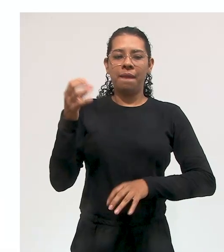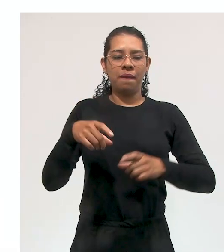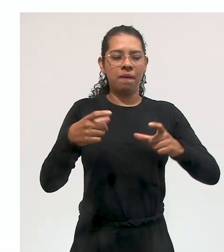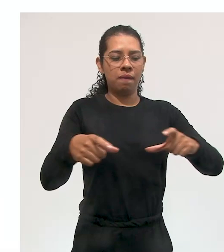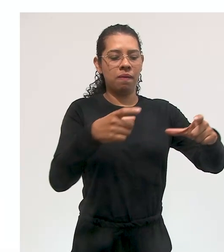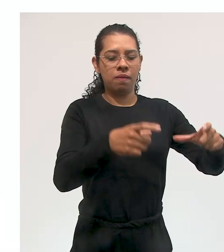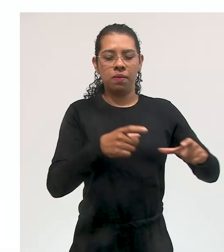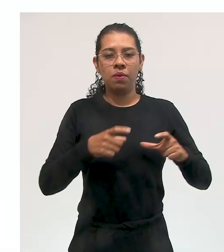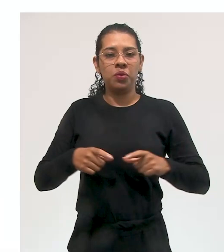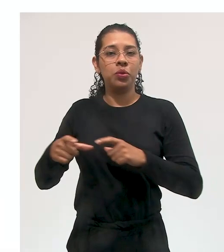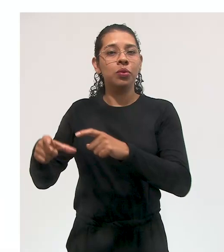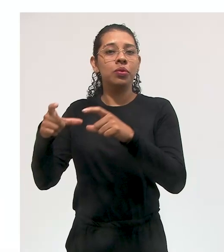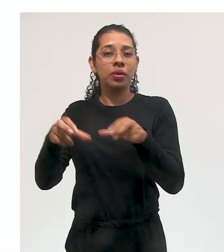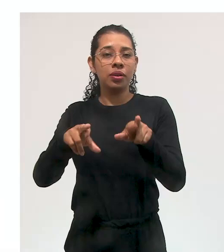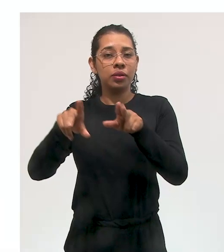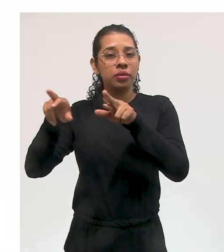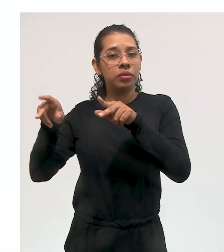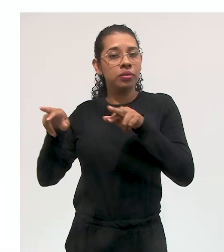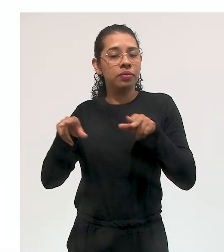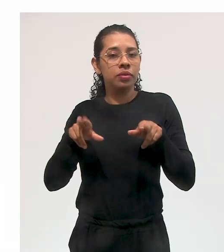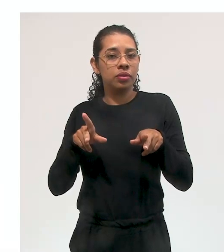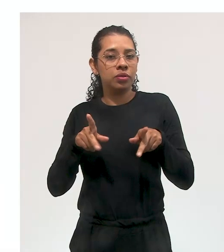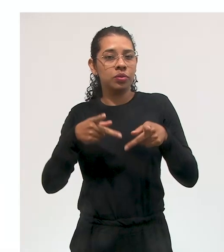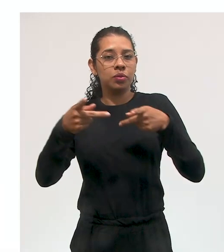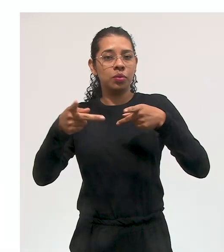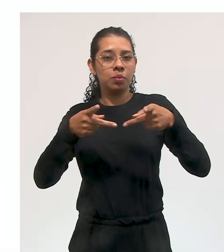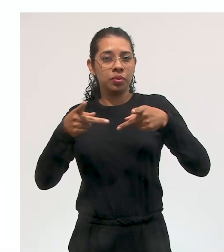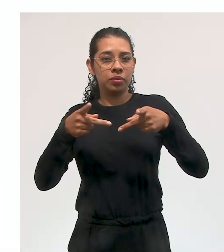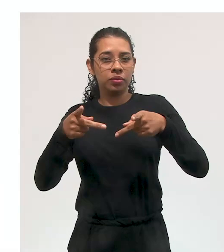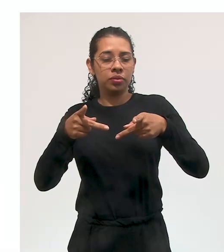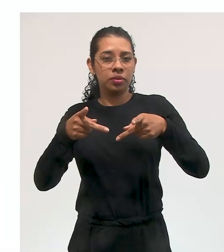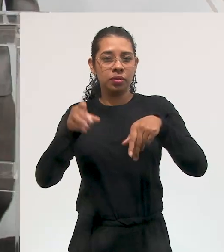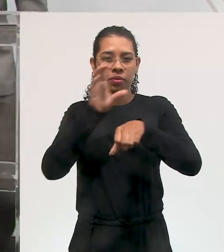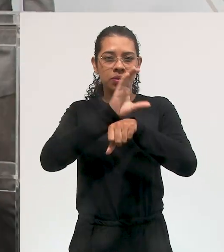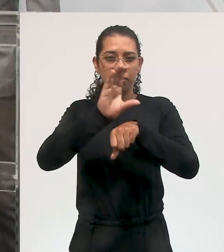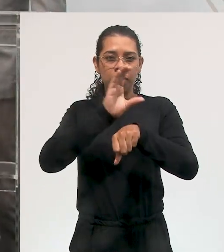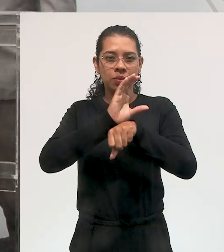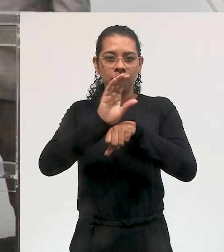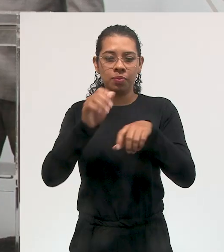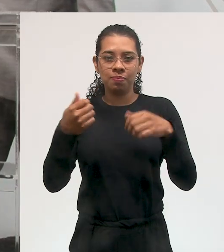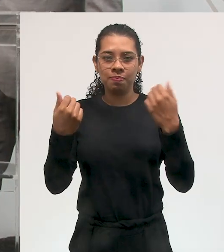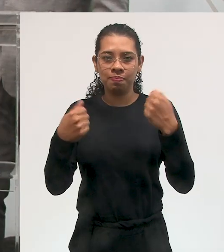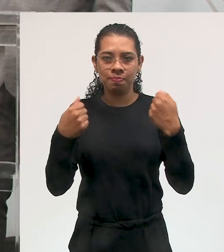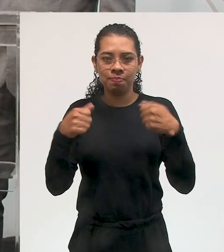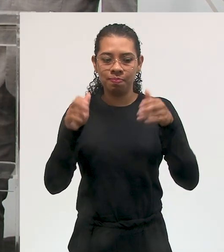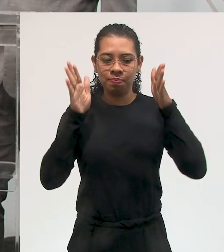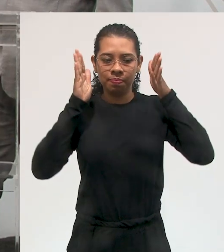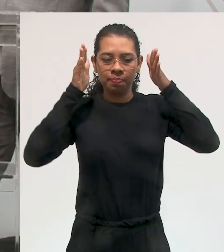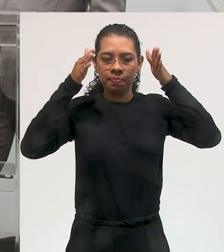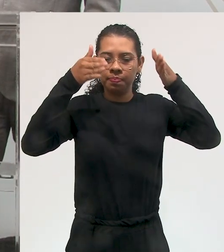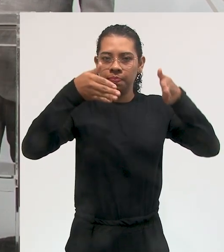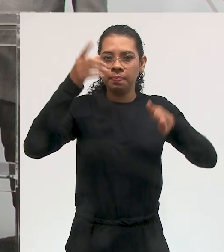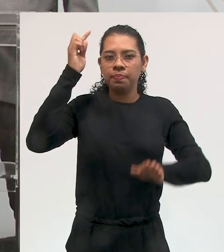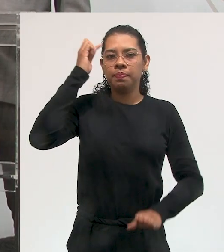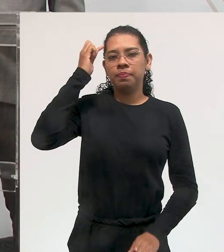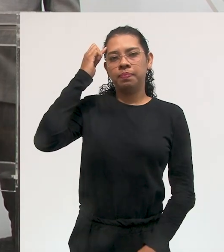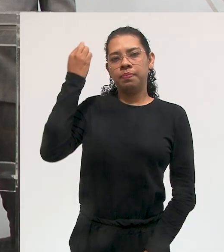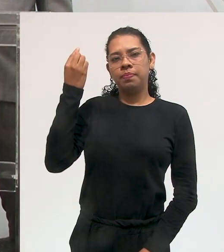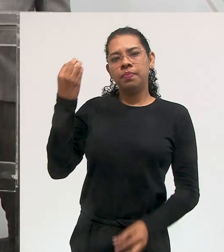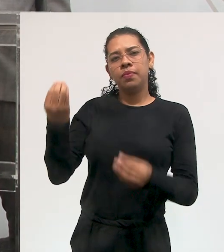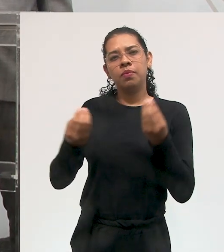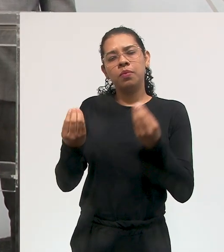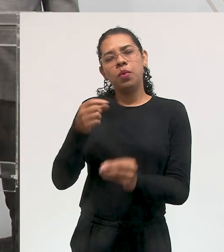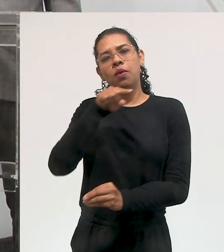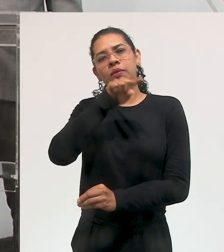de uma realidade definida. Pessoal, aquilo que a gente estava falando, né? O projeto, né, acadêmico de licenciatura tem que pensar na